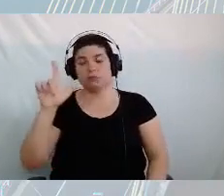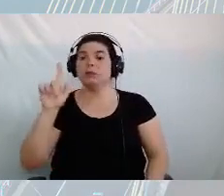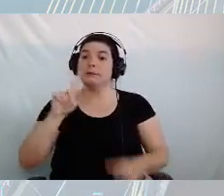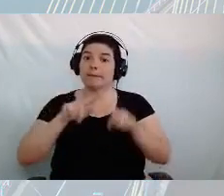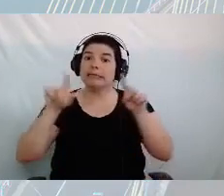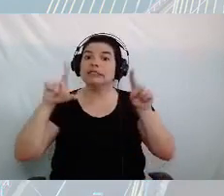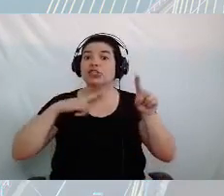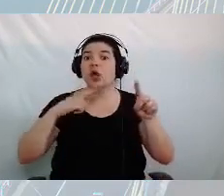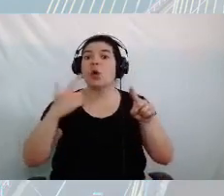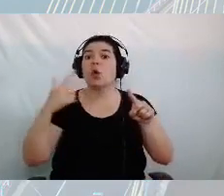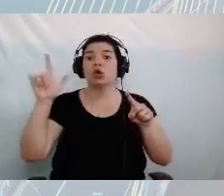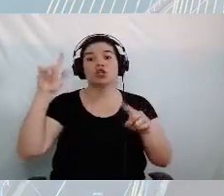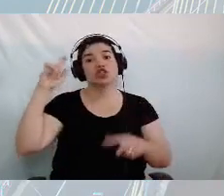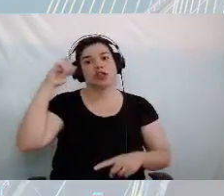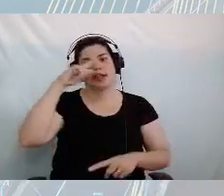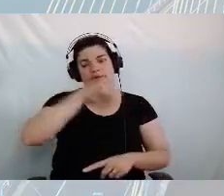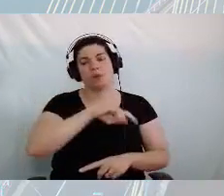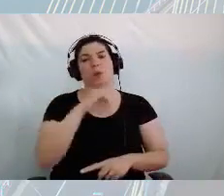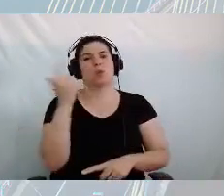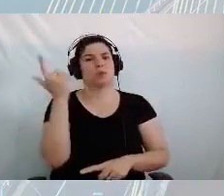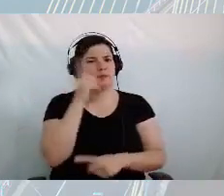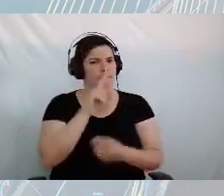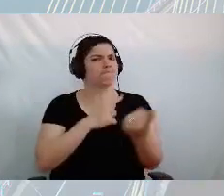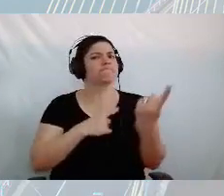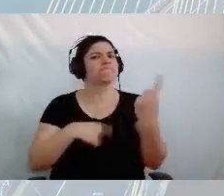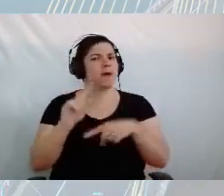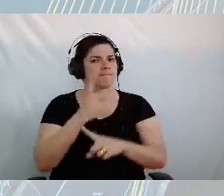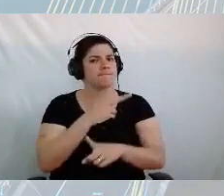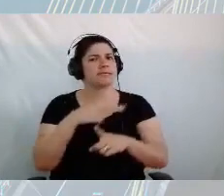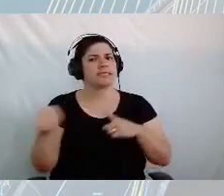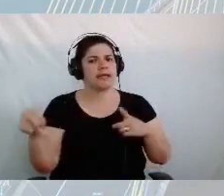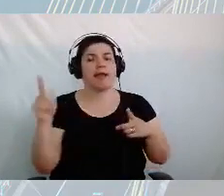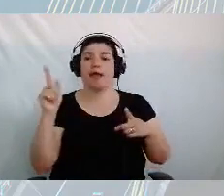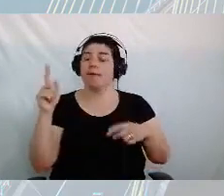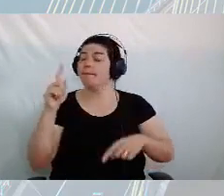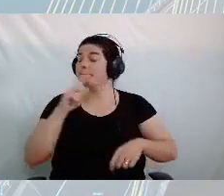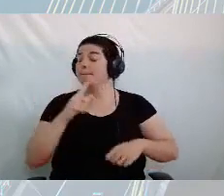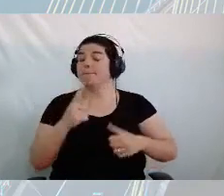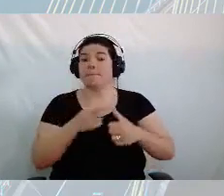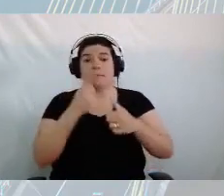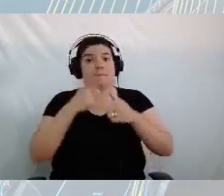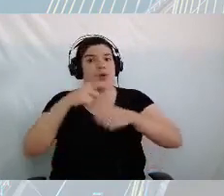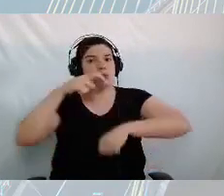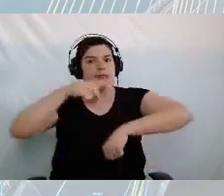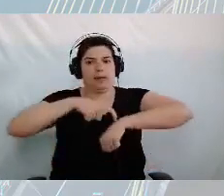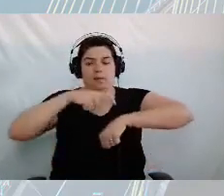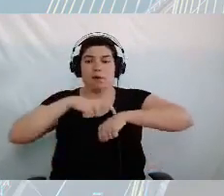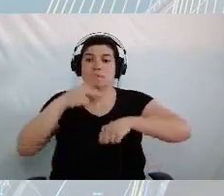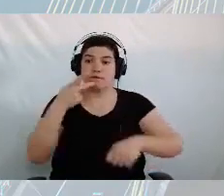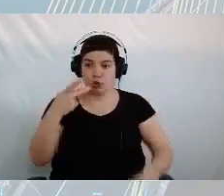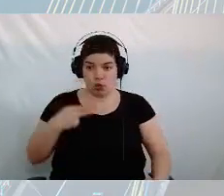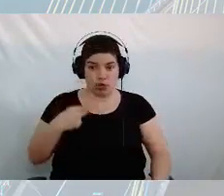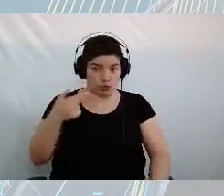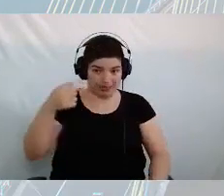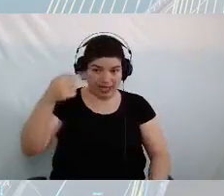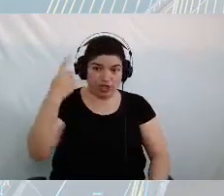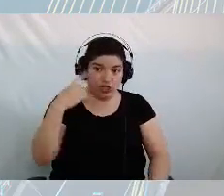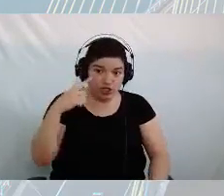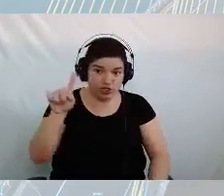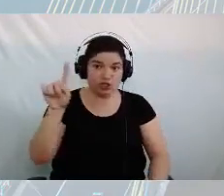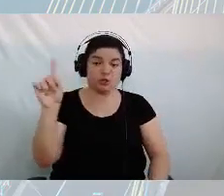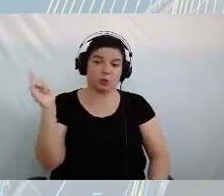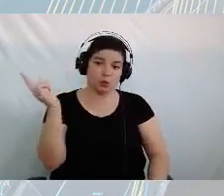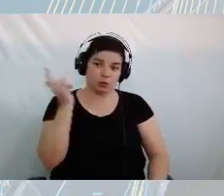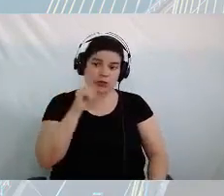vencer. O primeiro desafio era o tempo. Eu fui informado que eu não teria 7 dias da agenda de